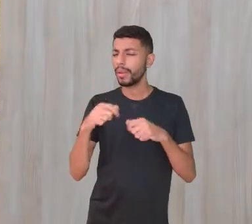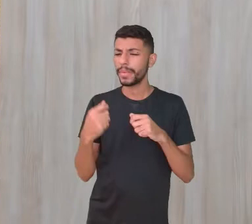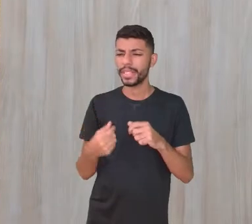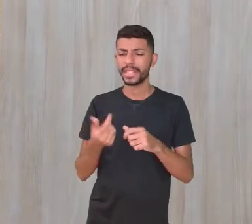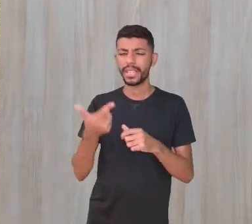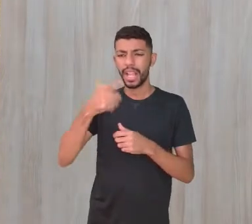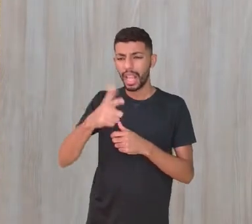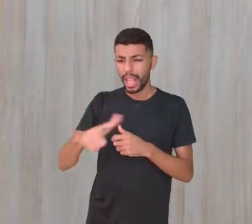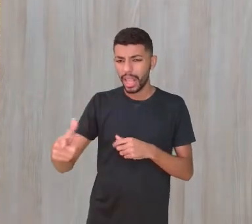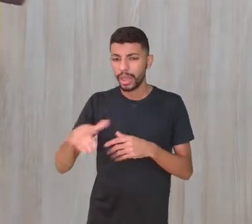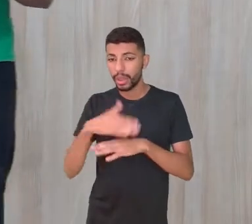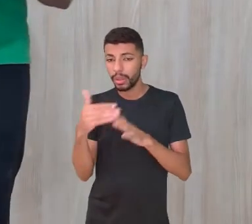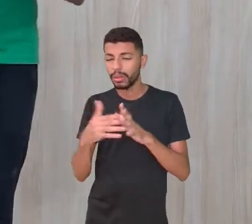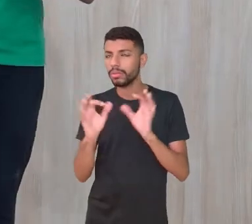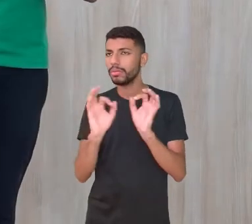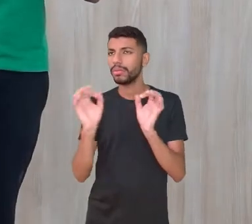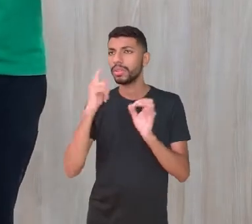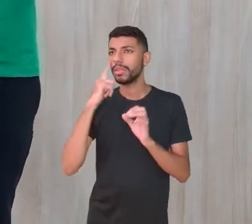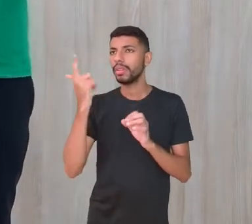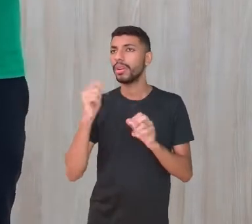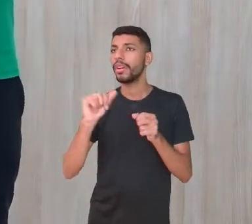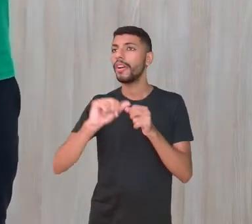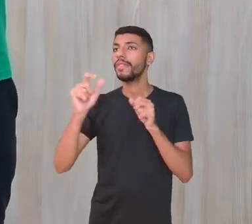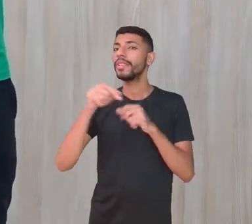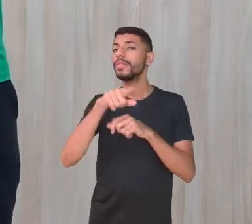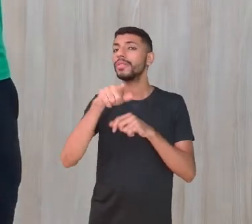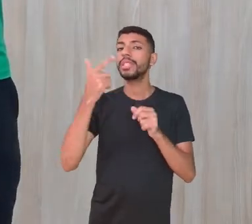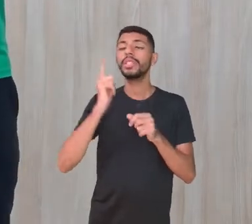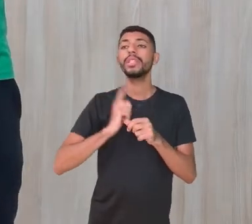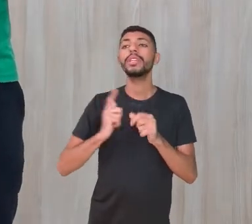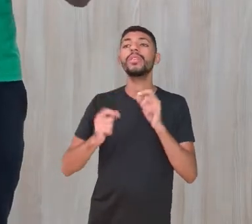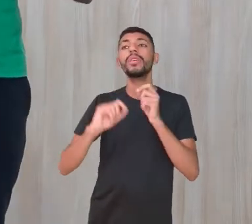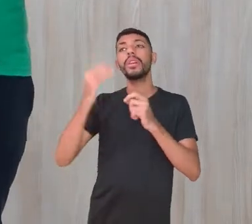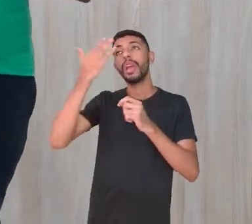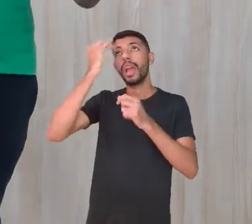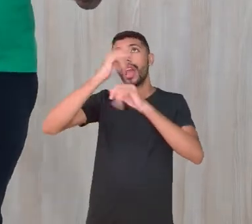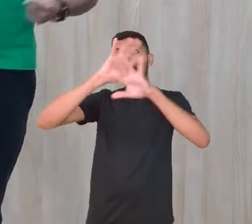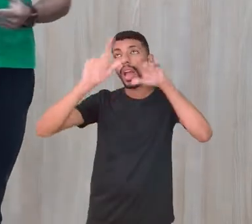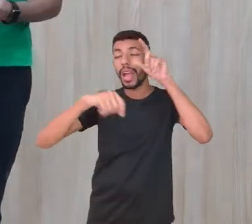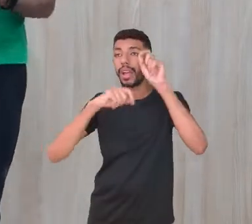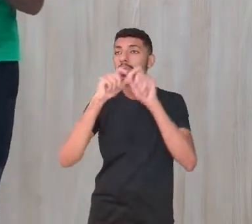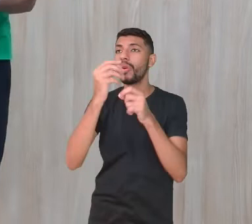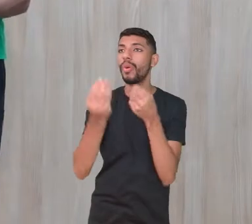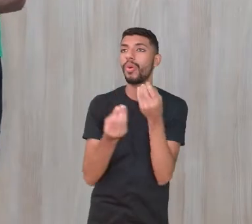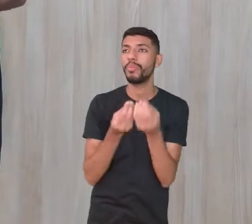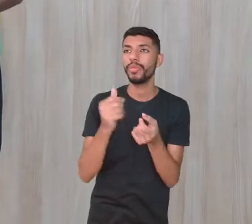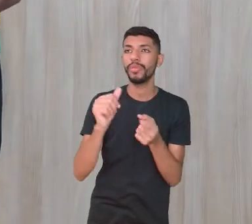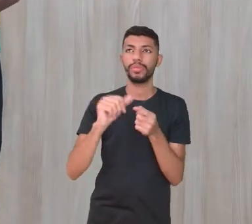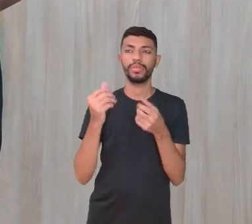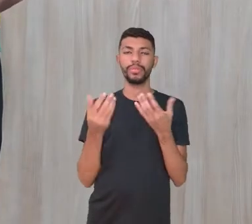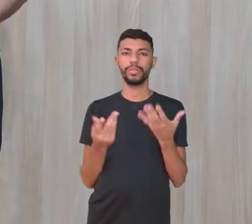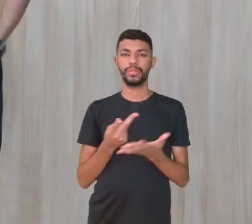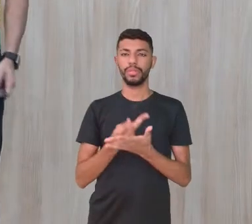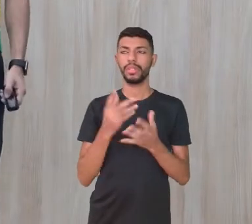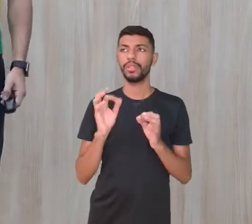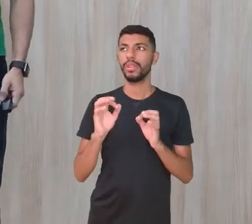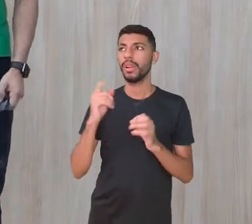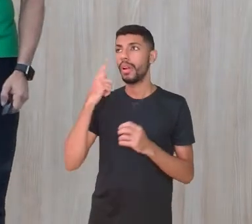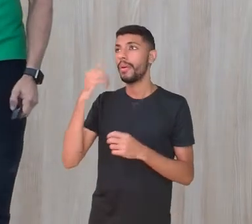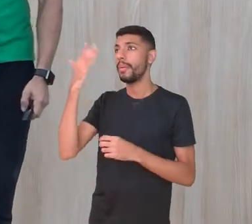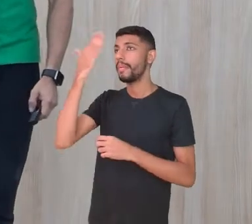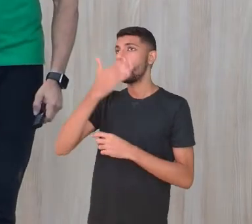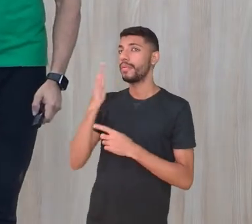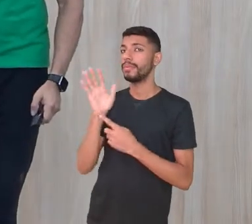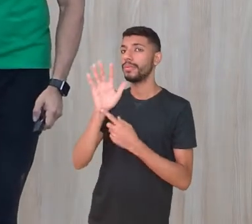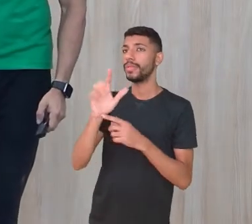Tá? Eu estou fazendo isso para que você tenha o entendimento de onde foi que saiu. Eu estou provando para você de onde foi que